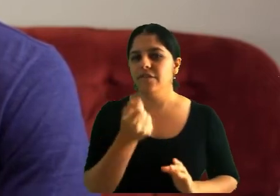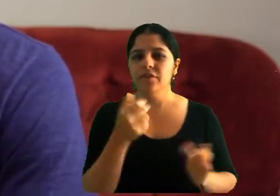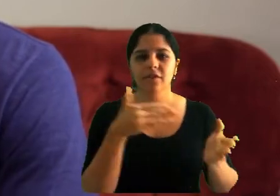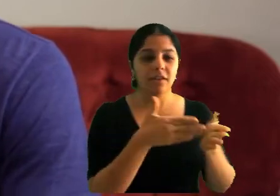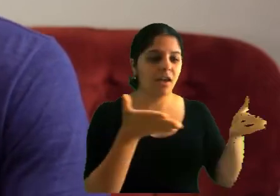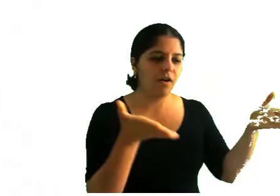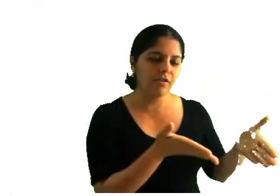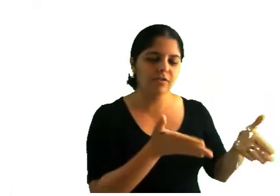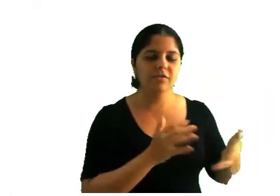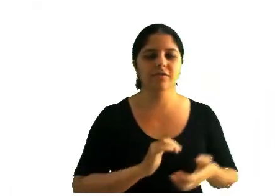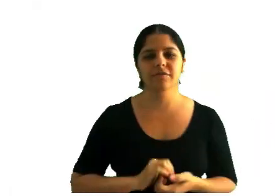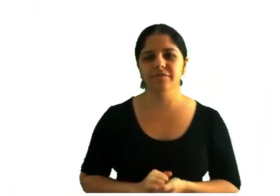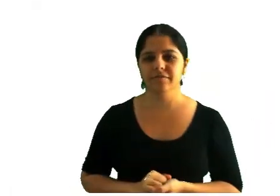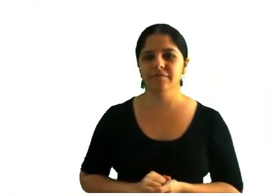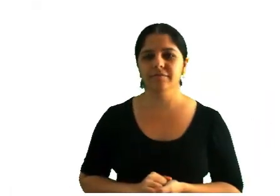até os dias de hoje.